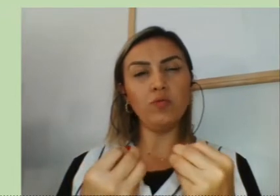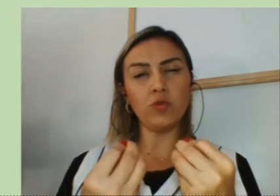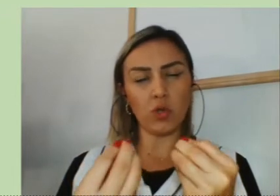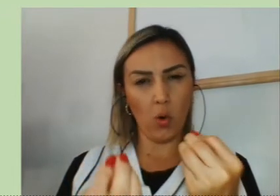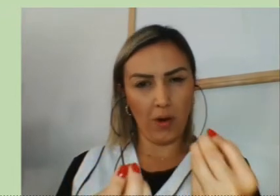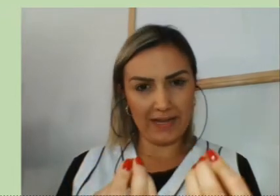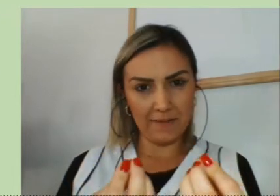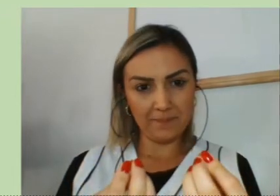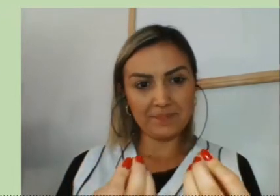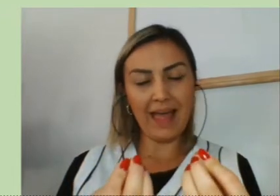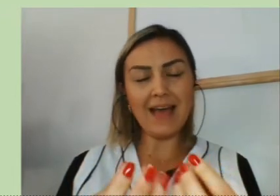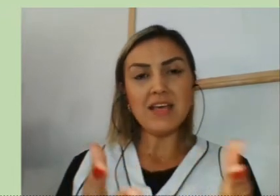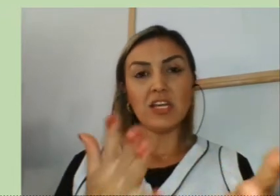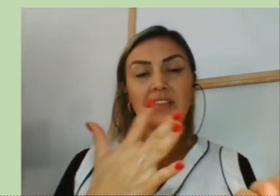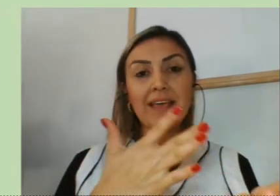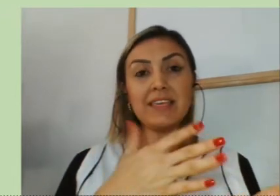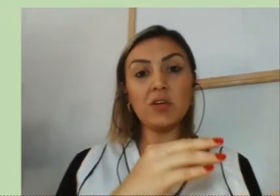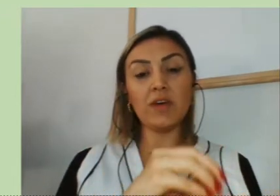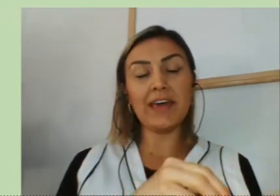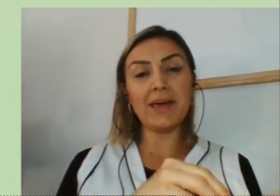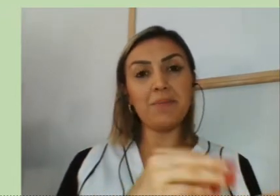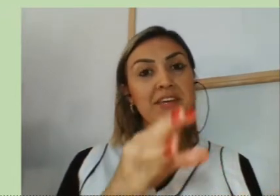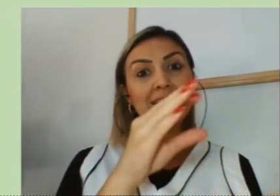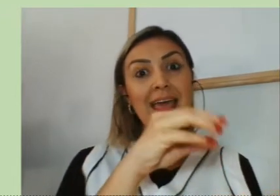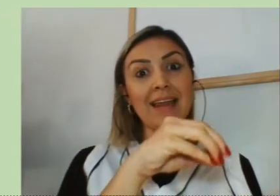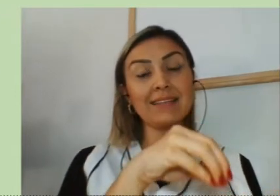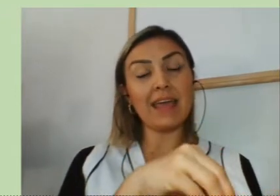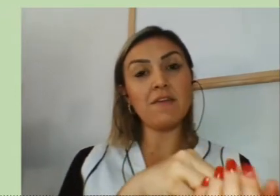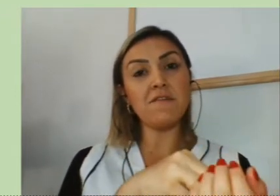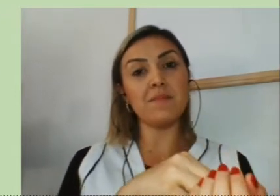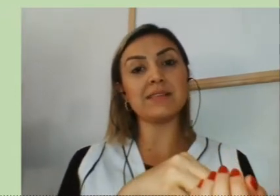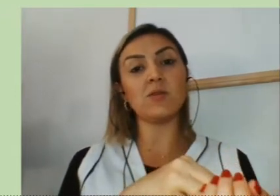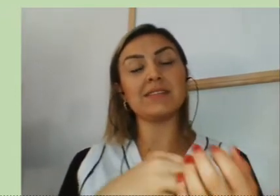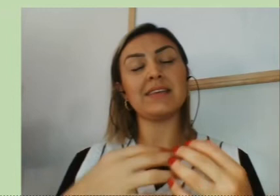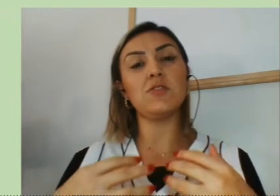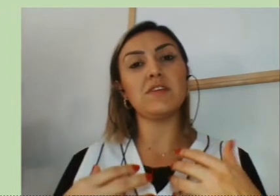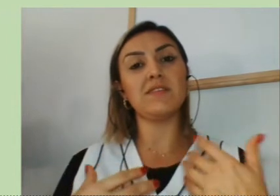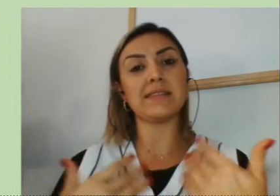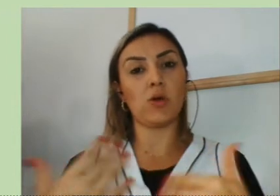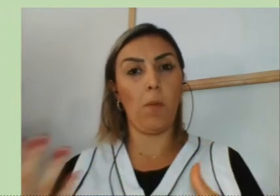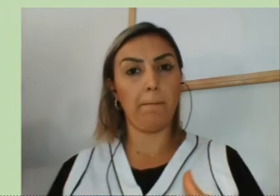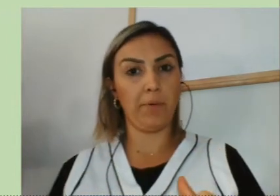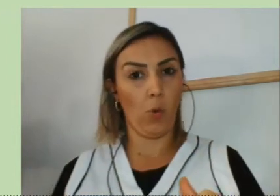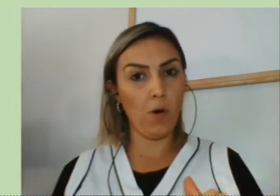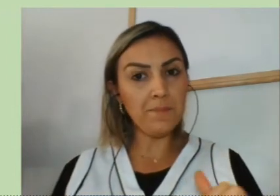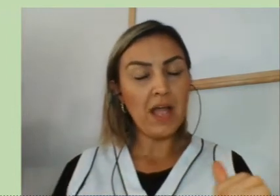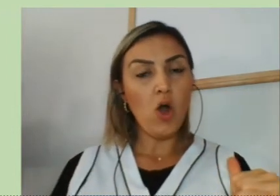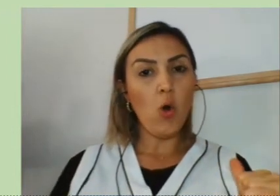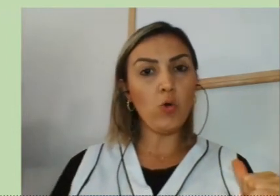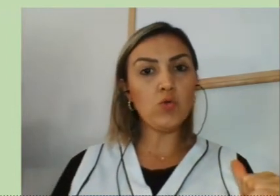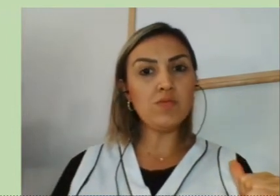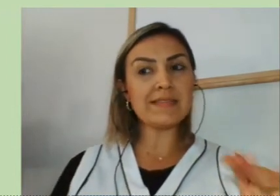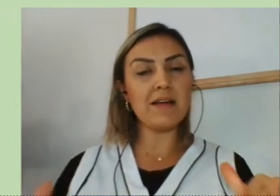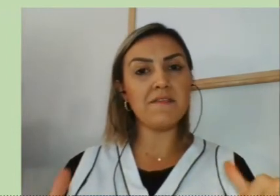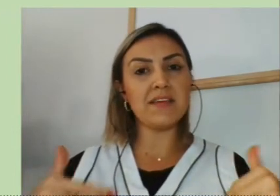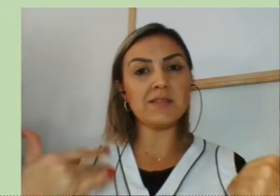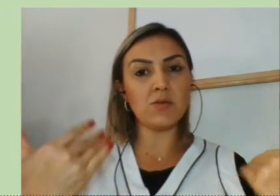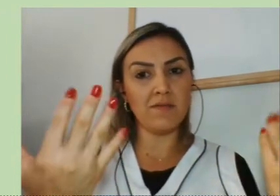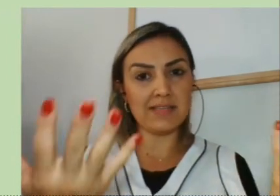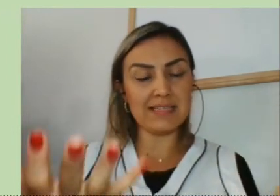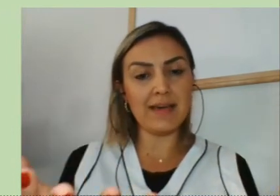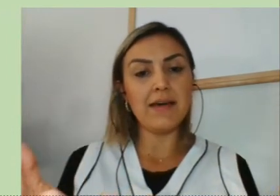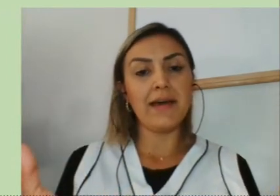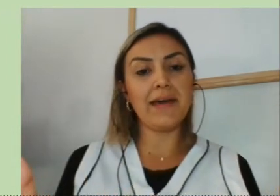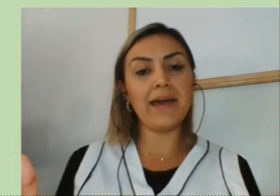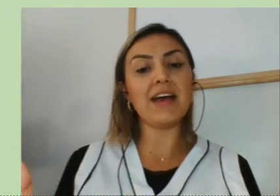um controle, tá? Daquilo, porque nela tem informações daquilo que você comprou ou de um serviço